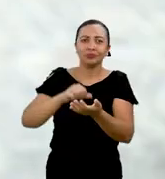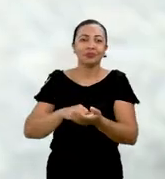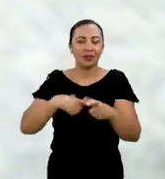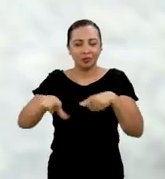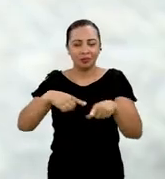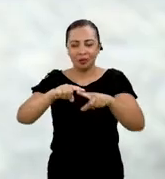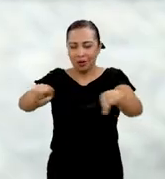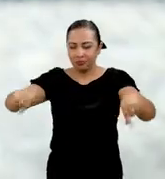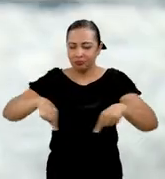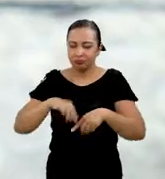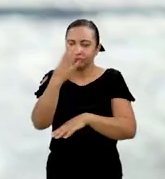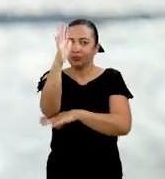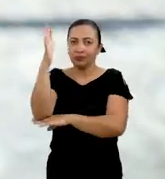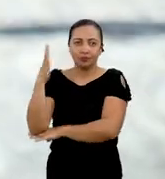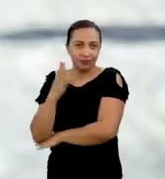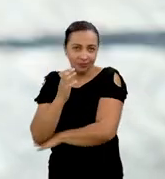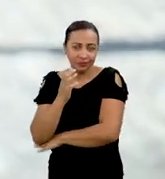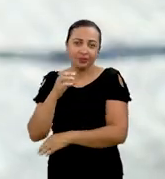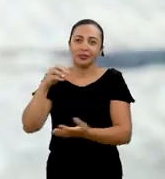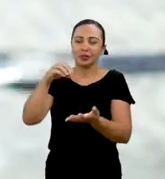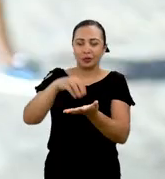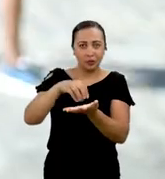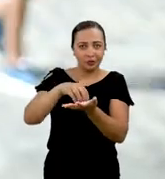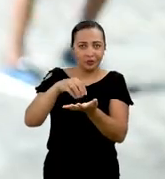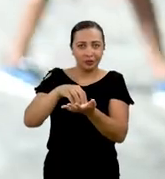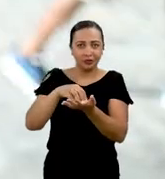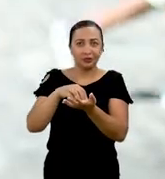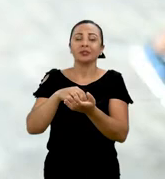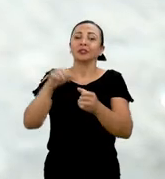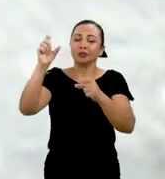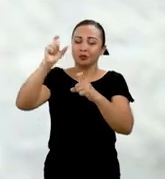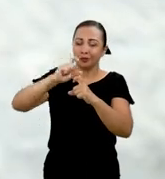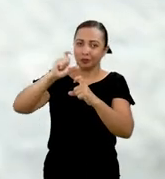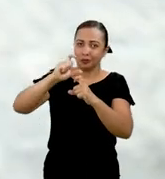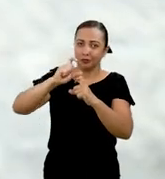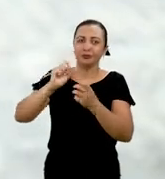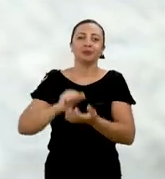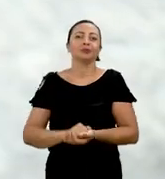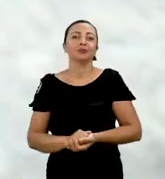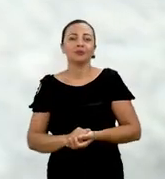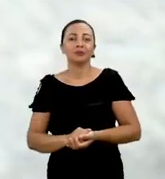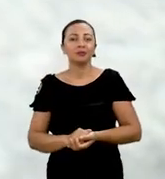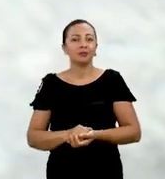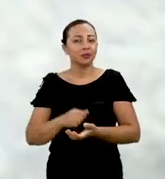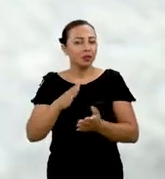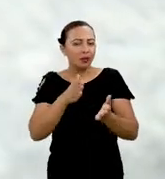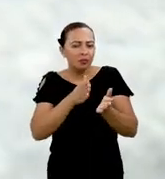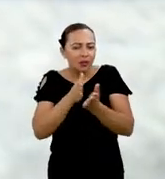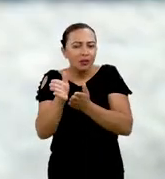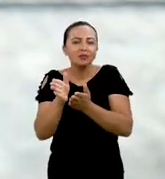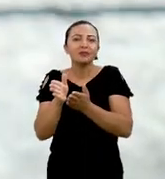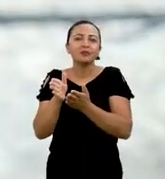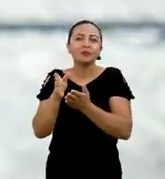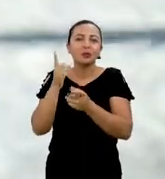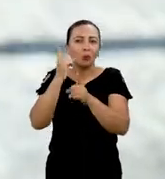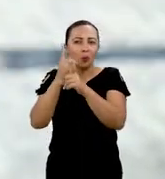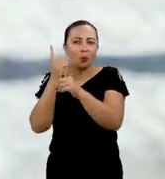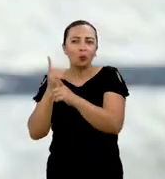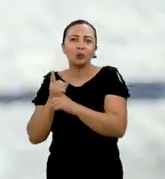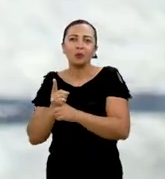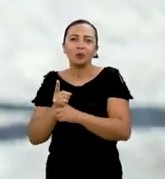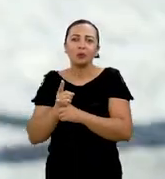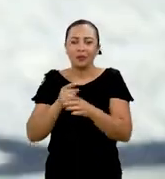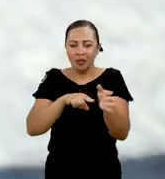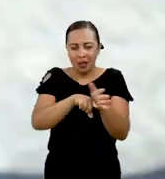que trabalharam na Praça General Valadão fica localizada no centro comercial de Aracaju Então por meio deles